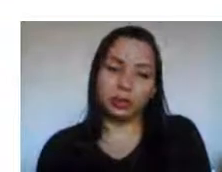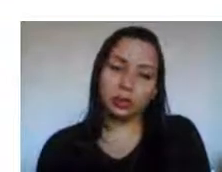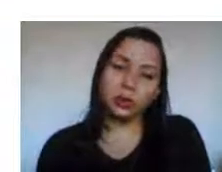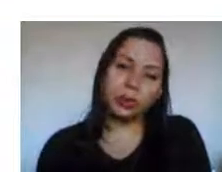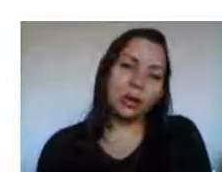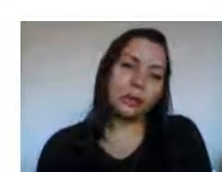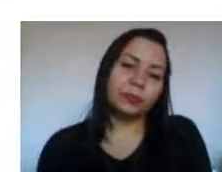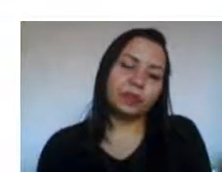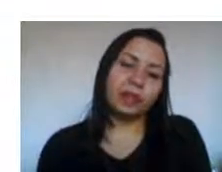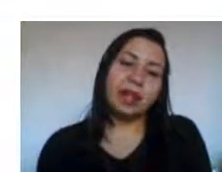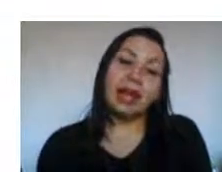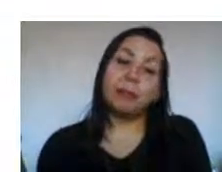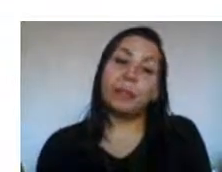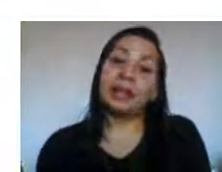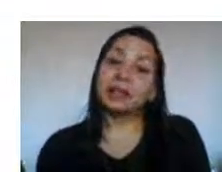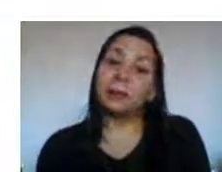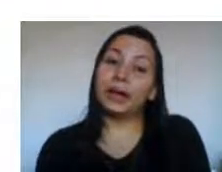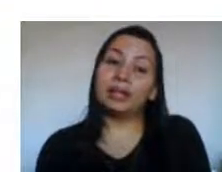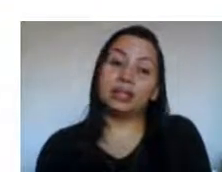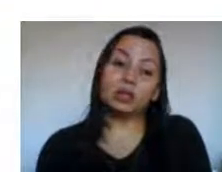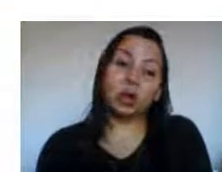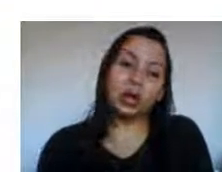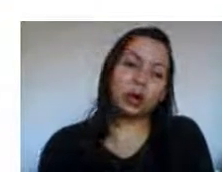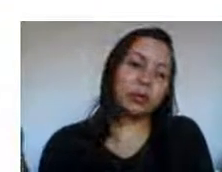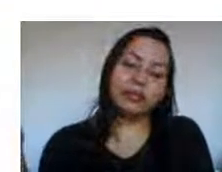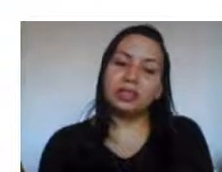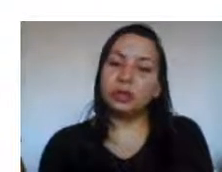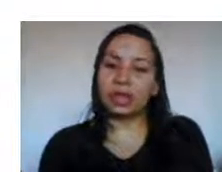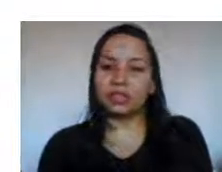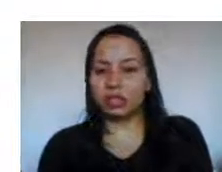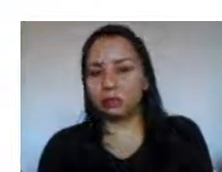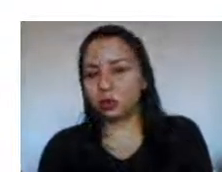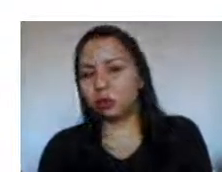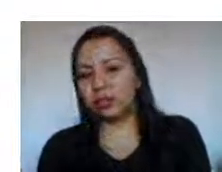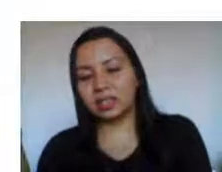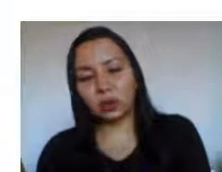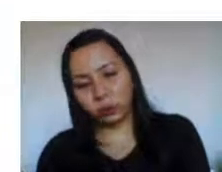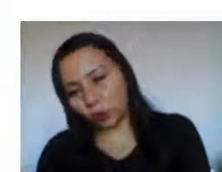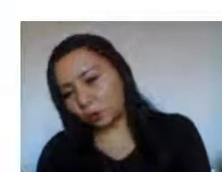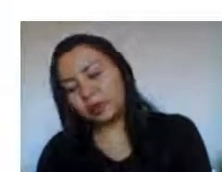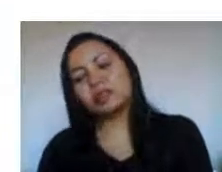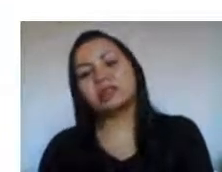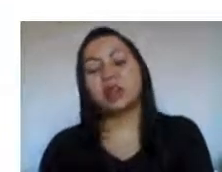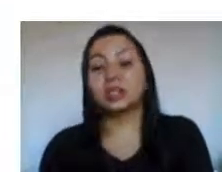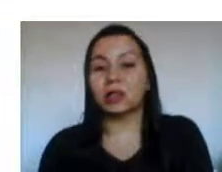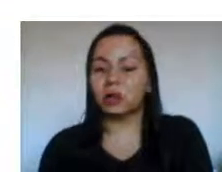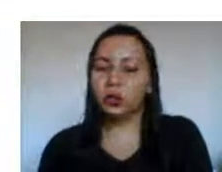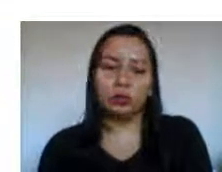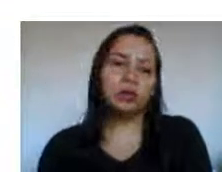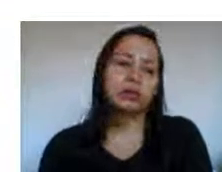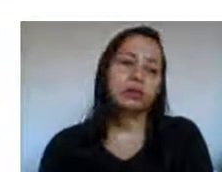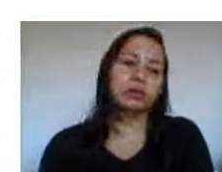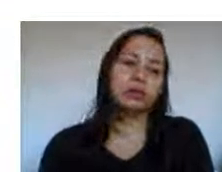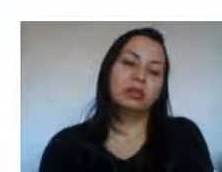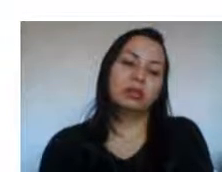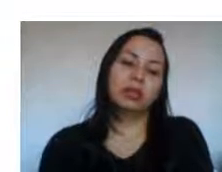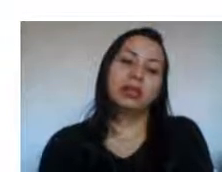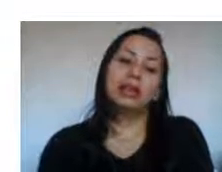um aquecimento global. A pesca predatória com fins lucrativos, com fins econômicos,